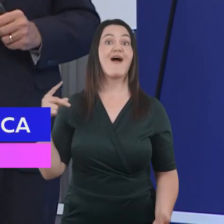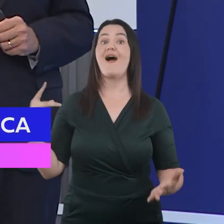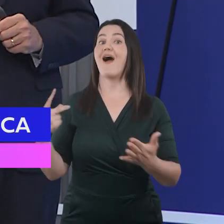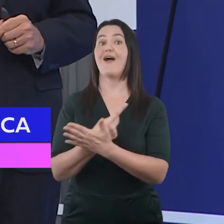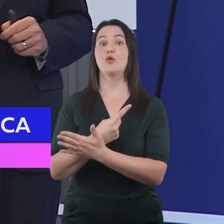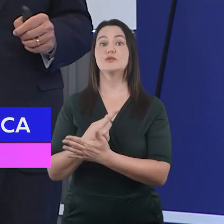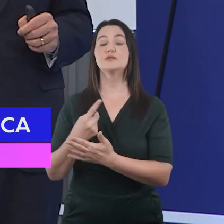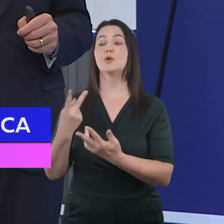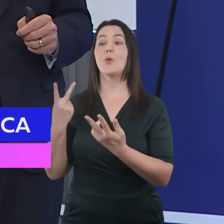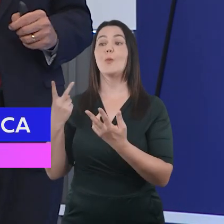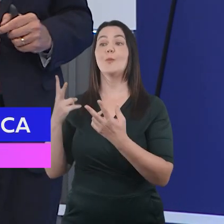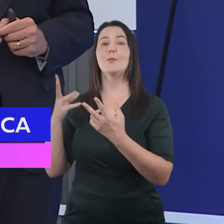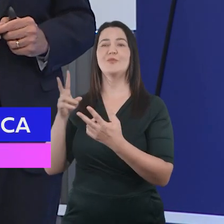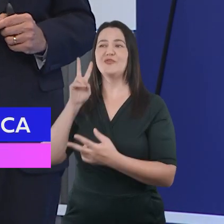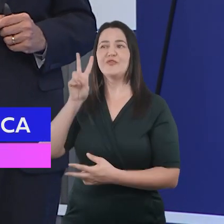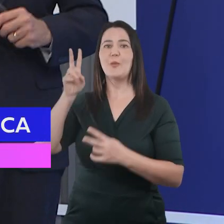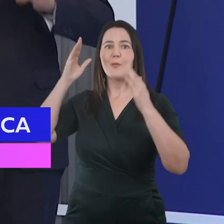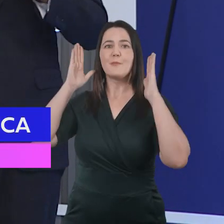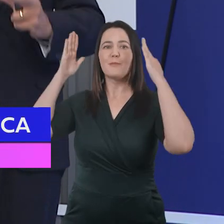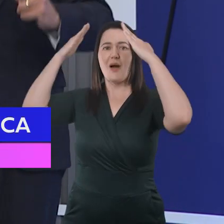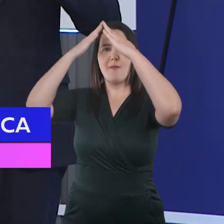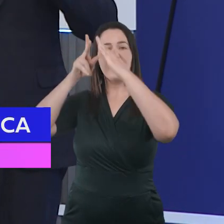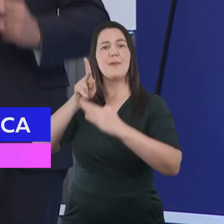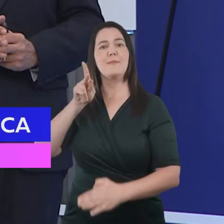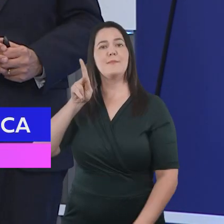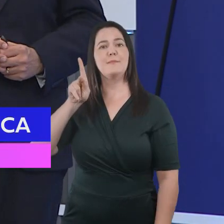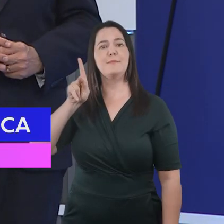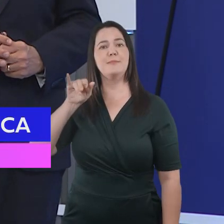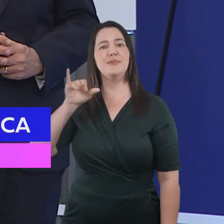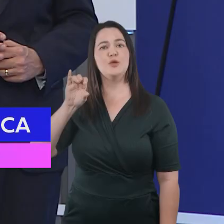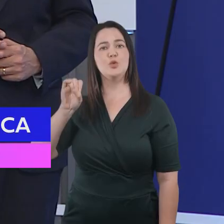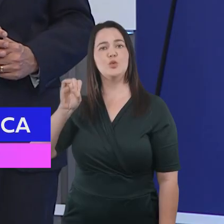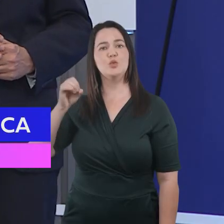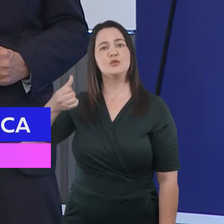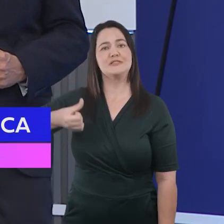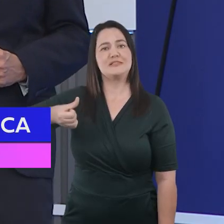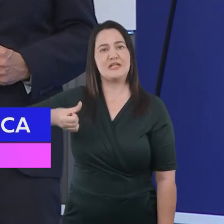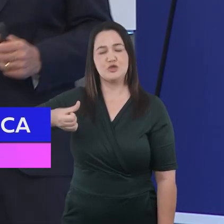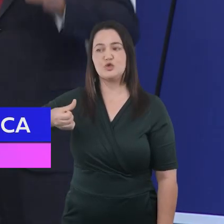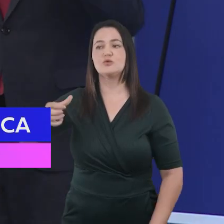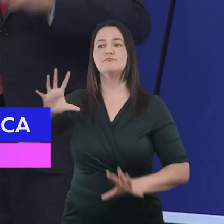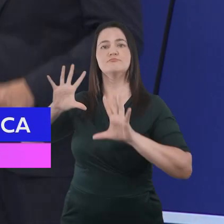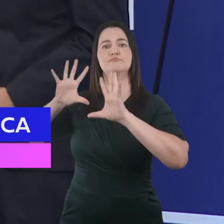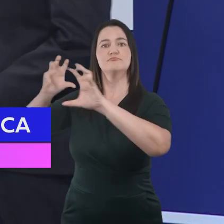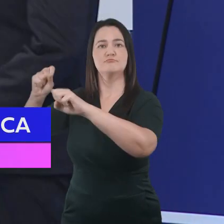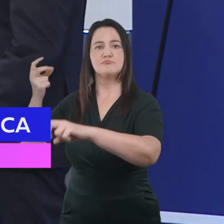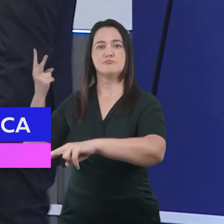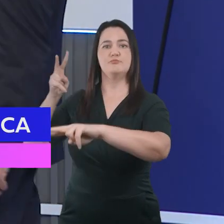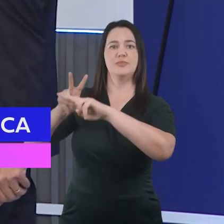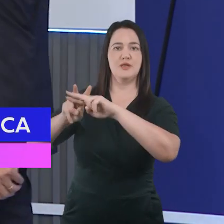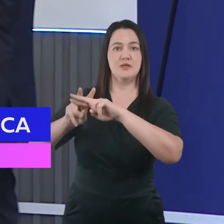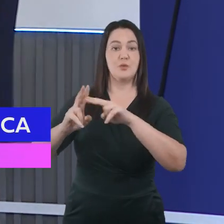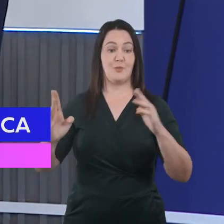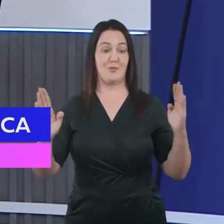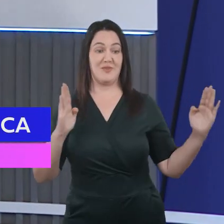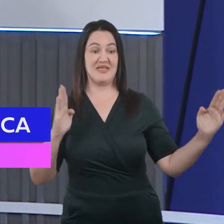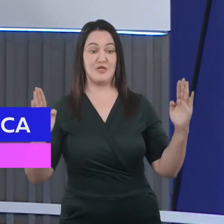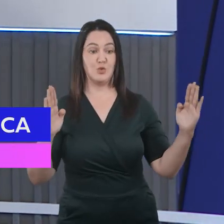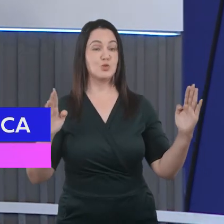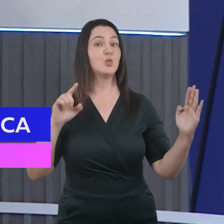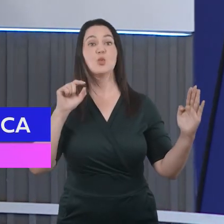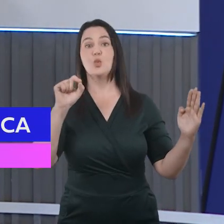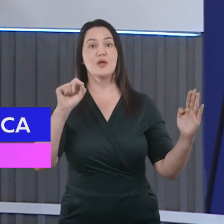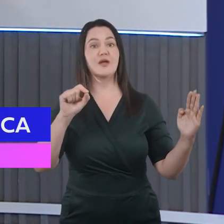o aprisionamento do Papa Pio VI. E esse foi o fim da supremacia papal. Nesta época, a luz